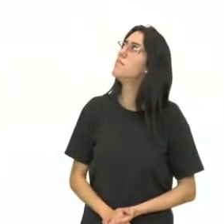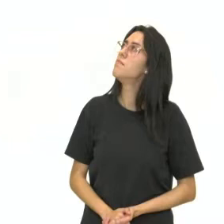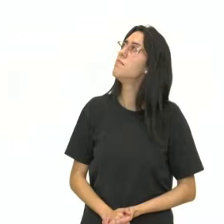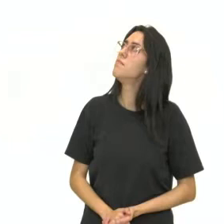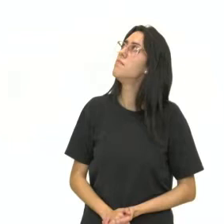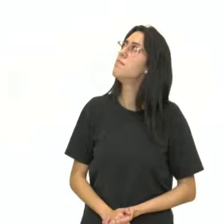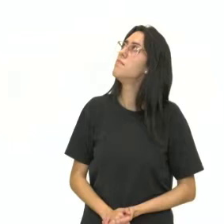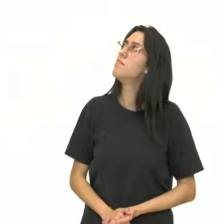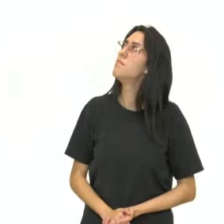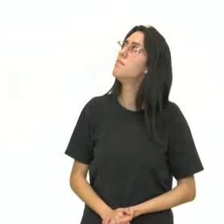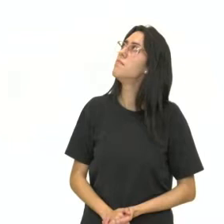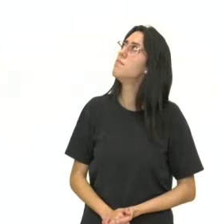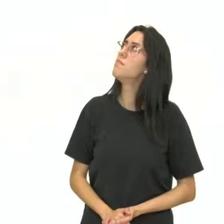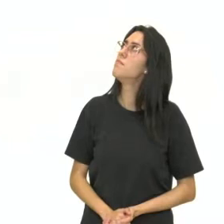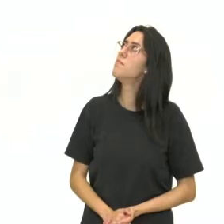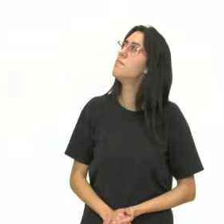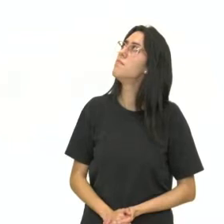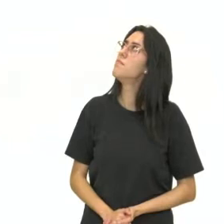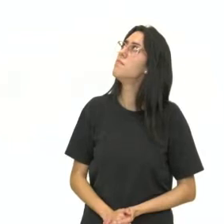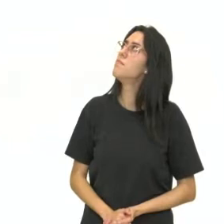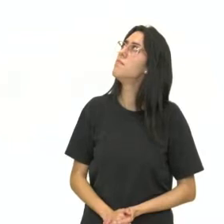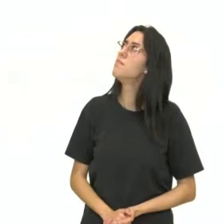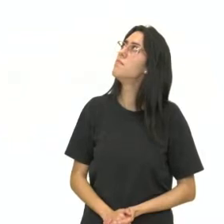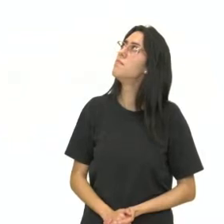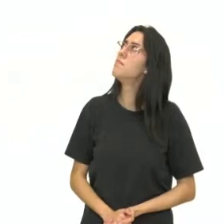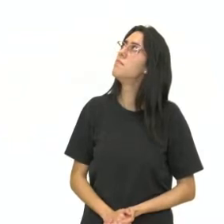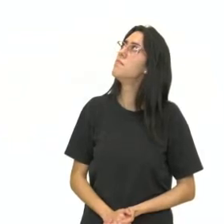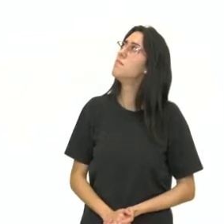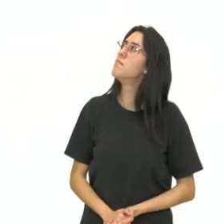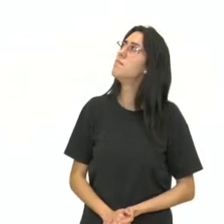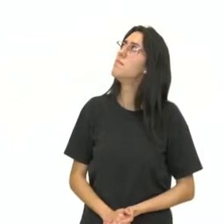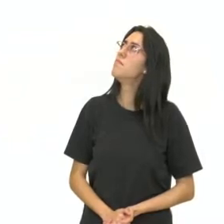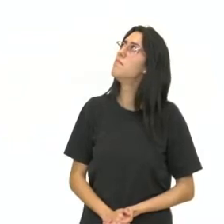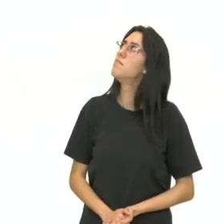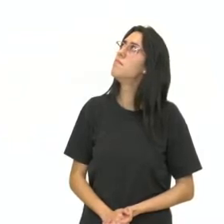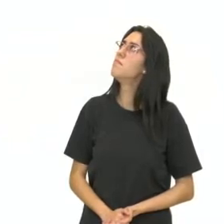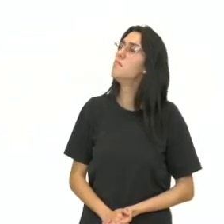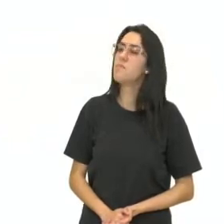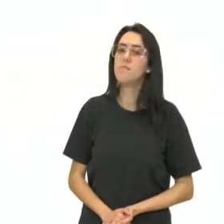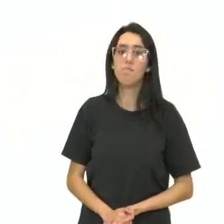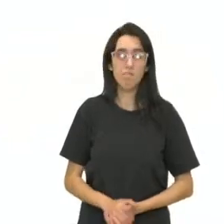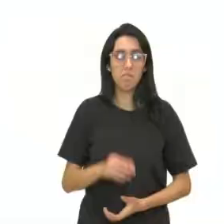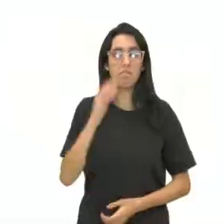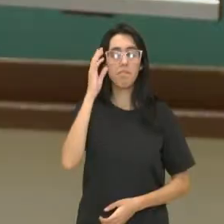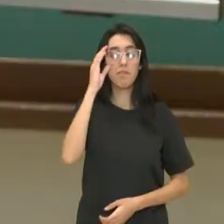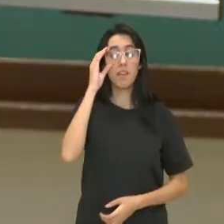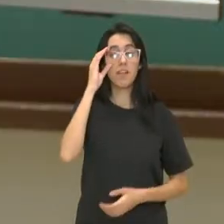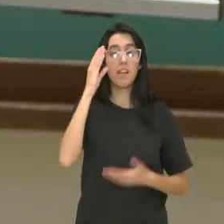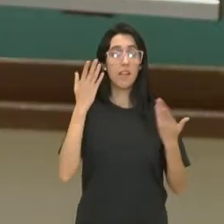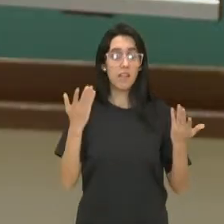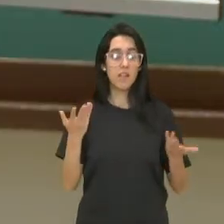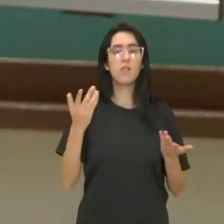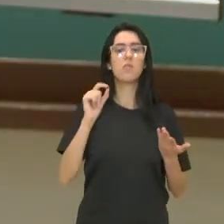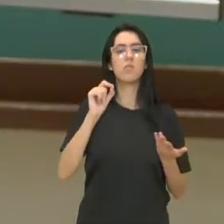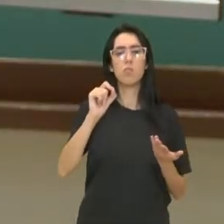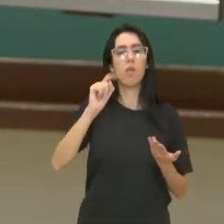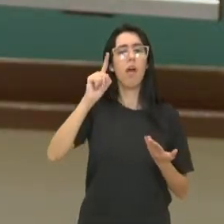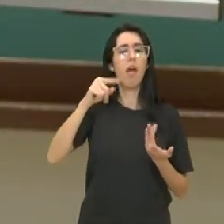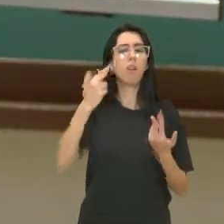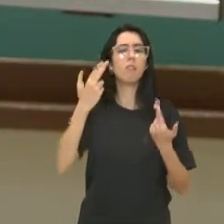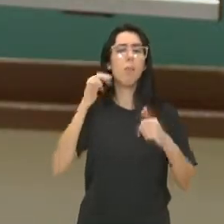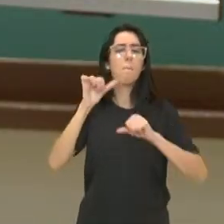ânimo, etc. E que afetam temporalmente ou permanentemente, tá? Então, gente, são